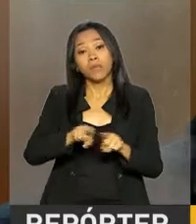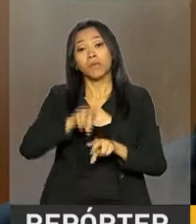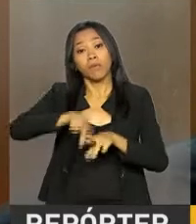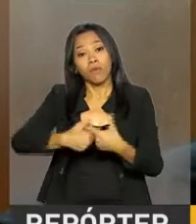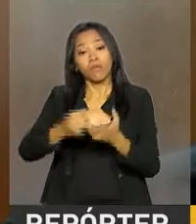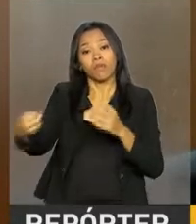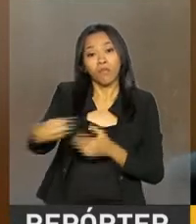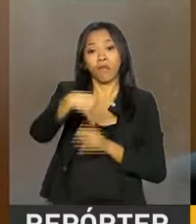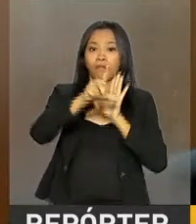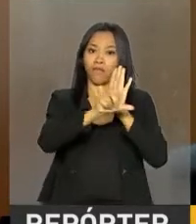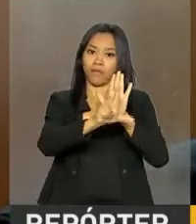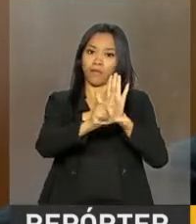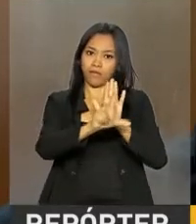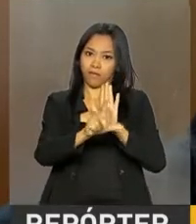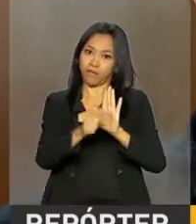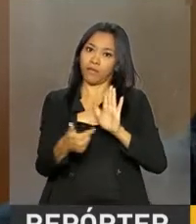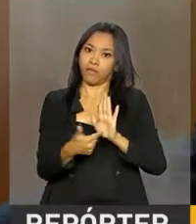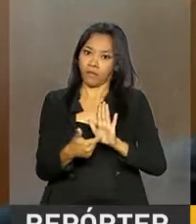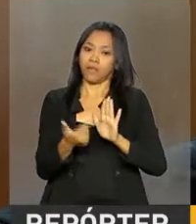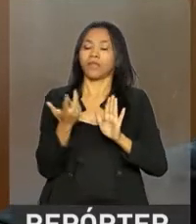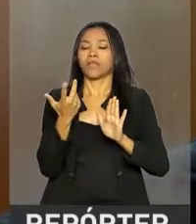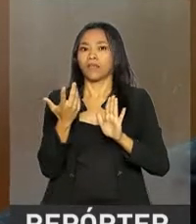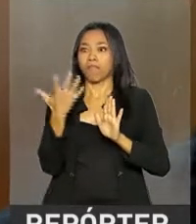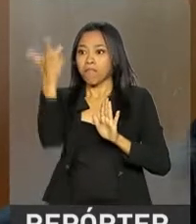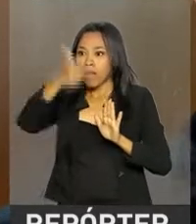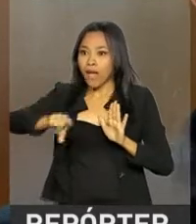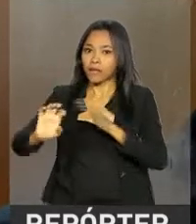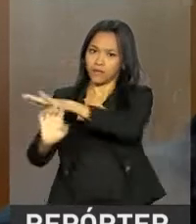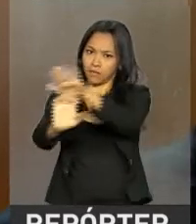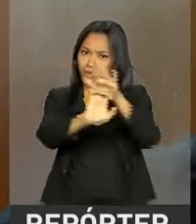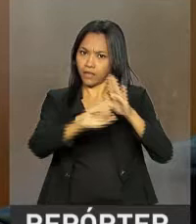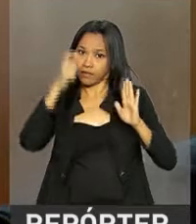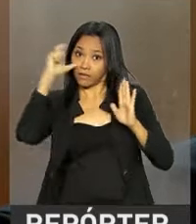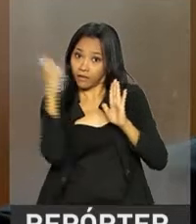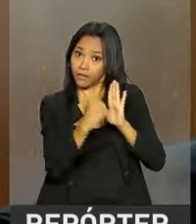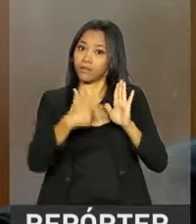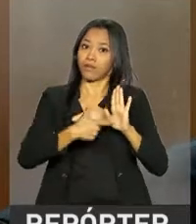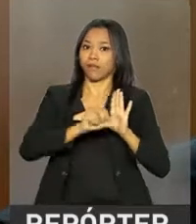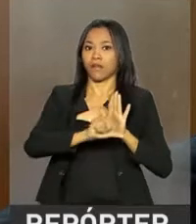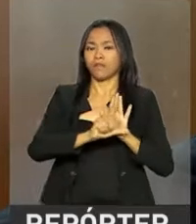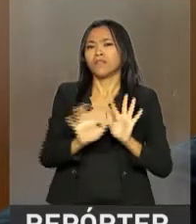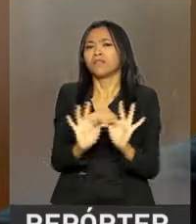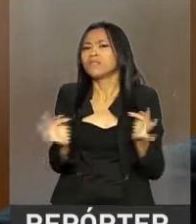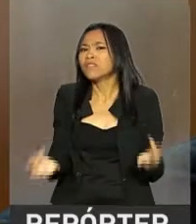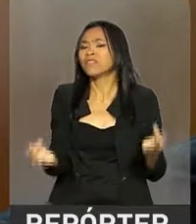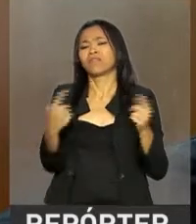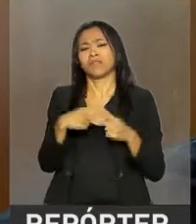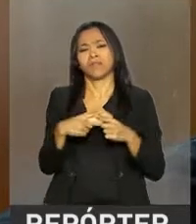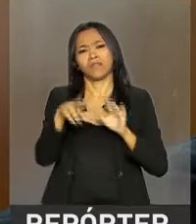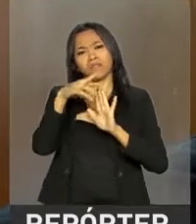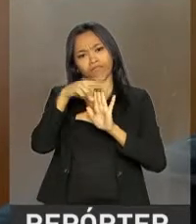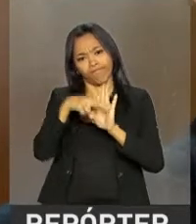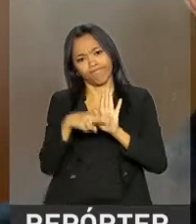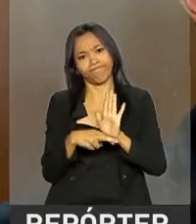que a tornou a lei rouanet mais atraente para patrocinadores e mais simples e menos burocrática